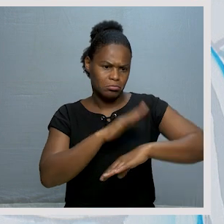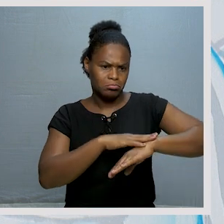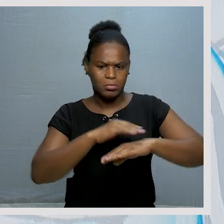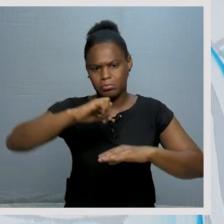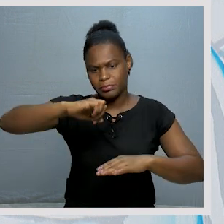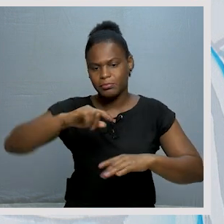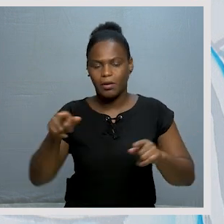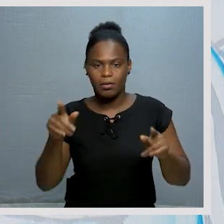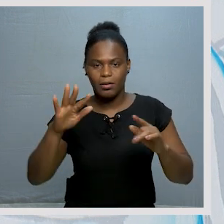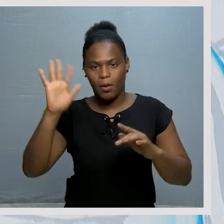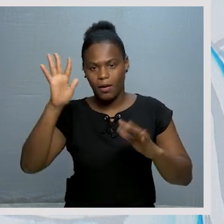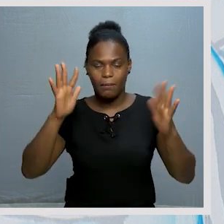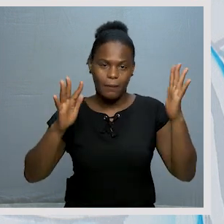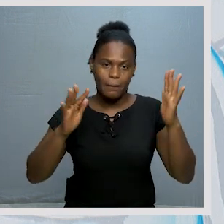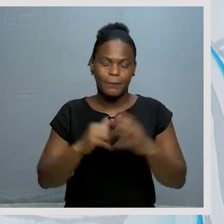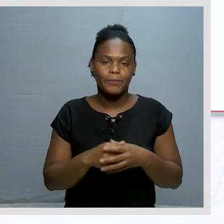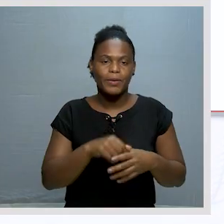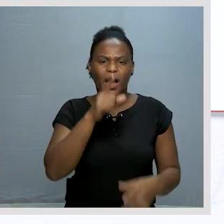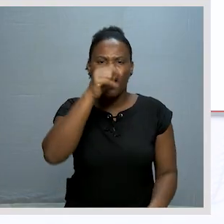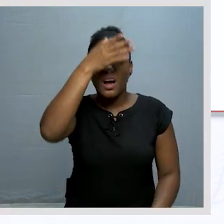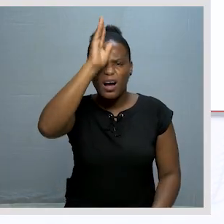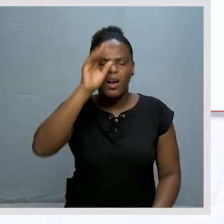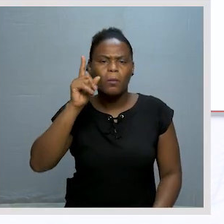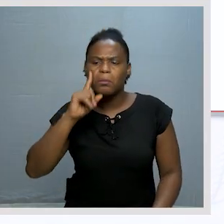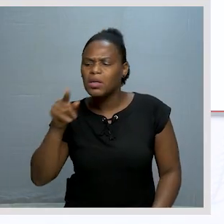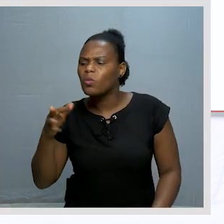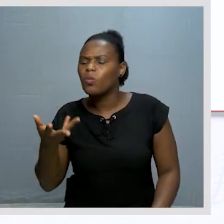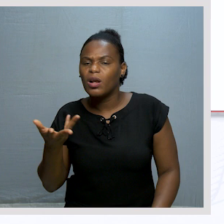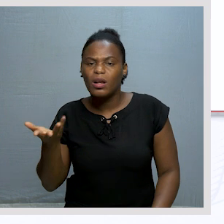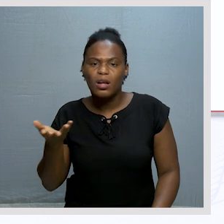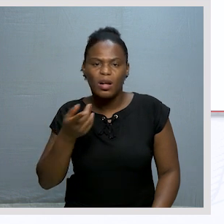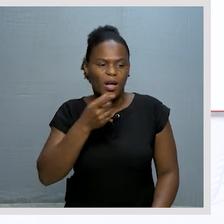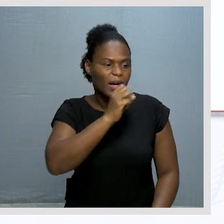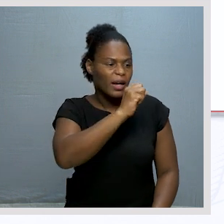Está? Galo. Qual é o feminino de galo?